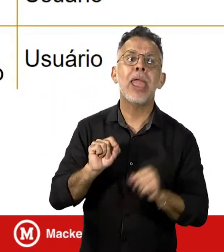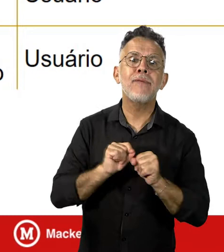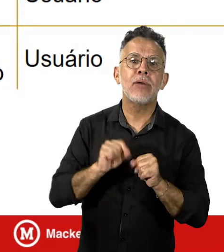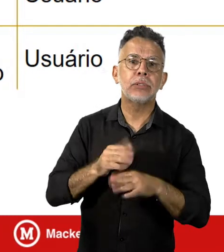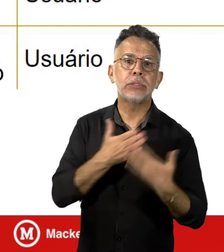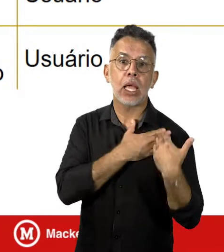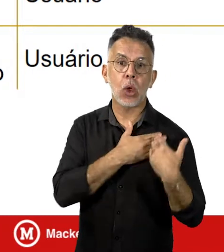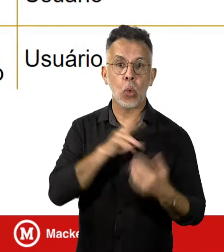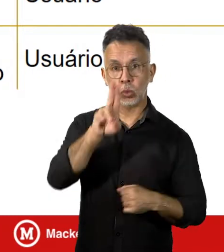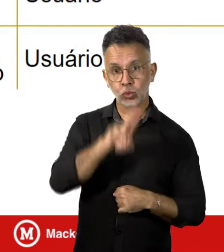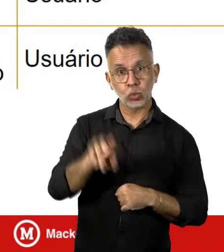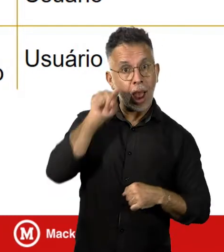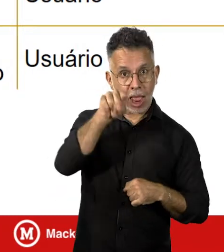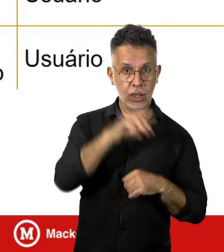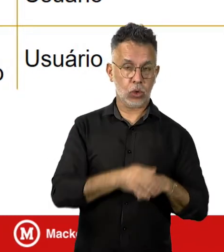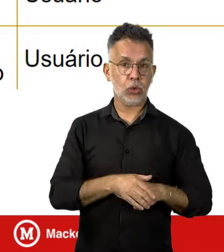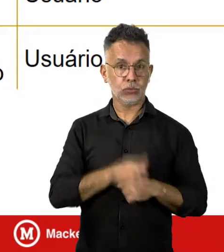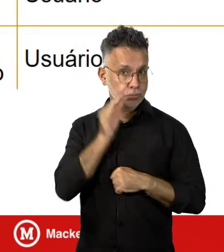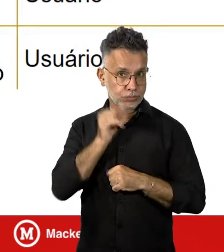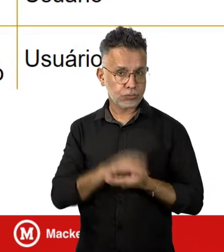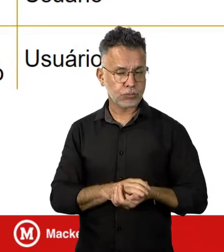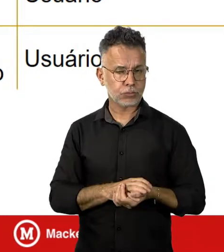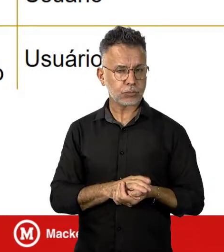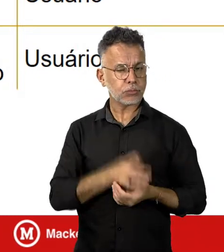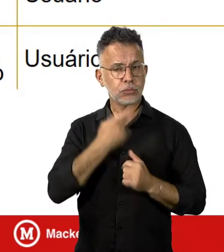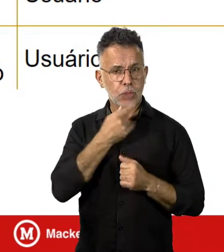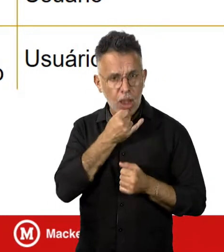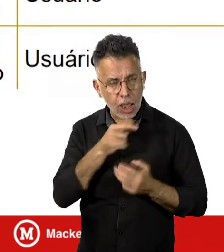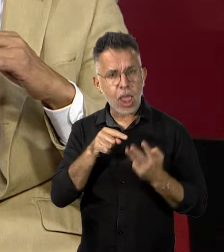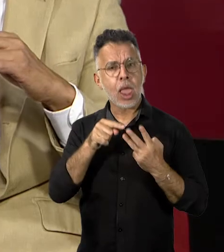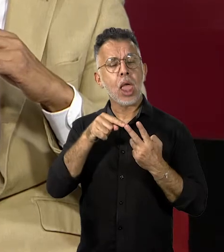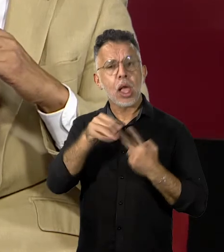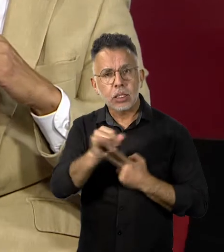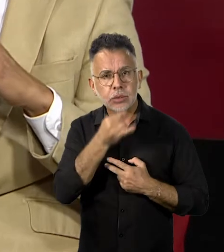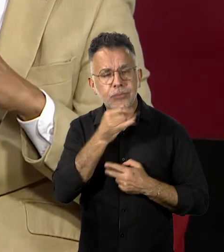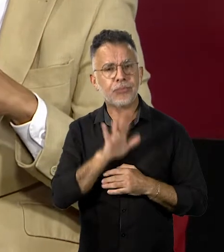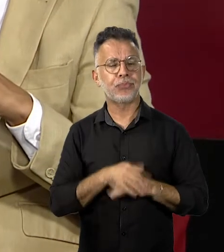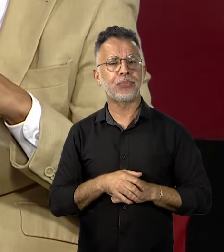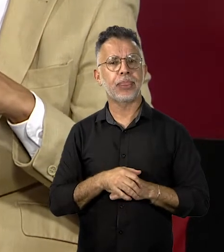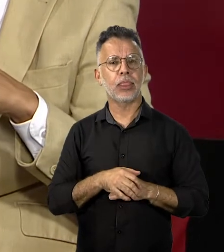vai fazer? O usuário. Aqui eu vou falar um mesmo exemplo.